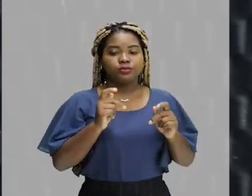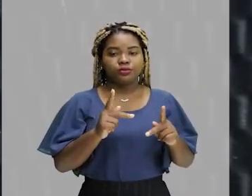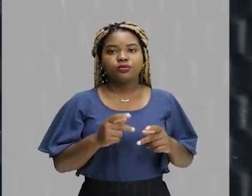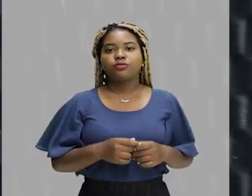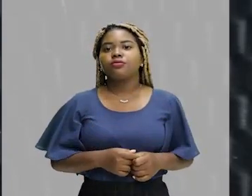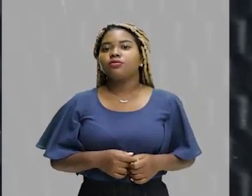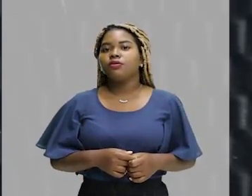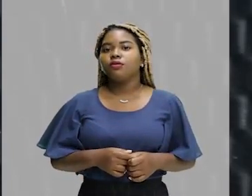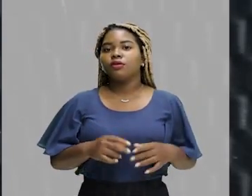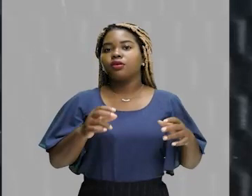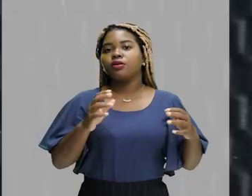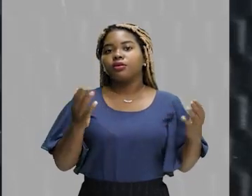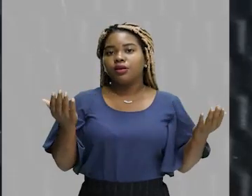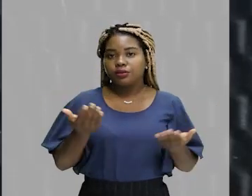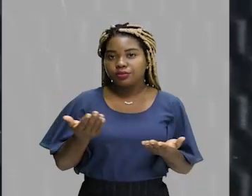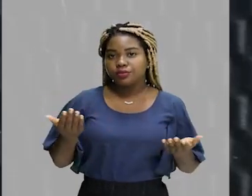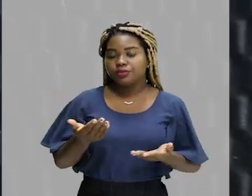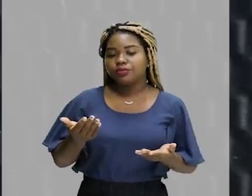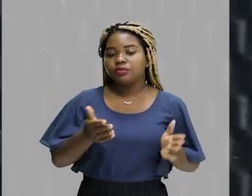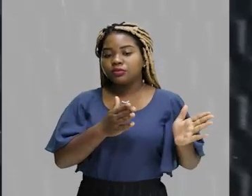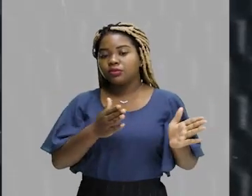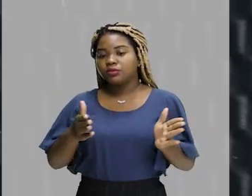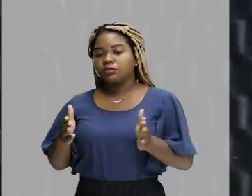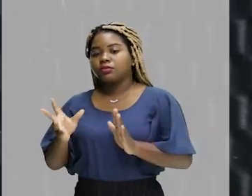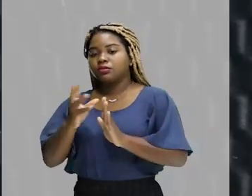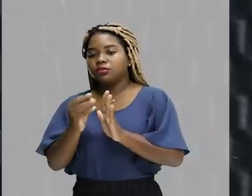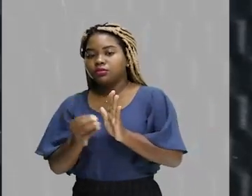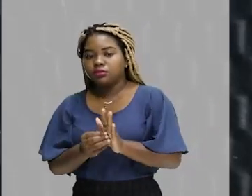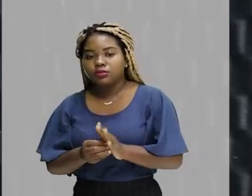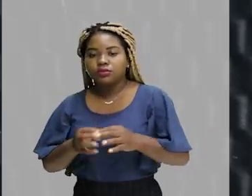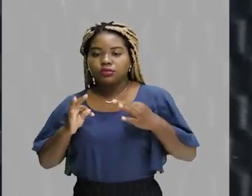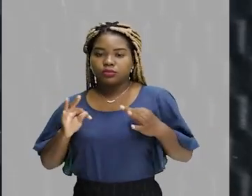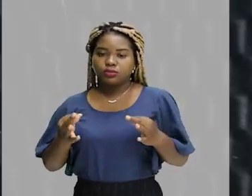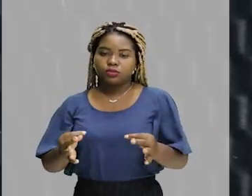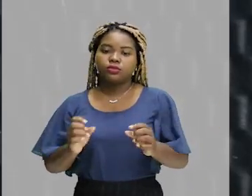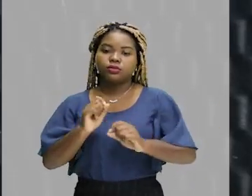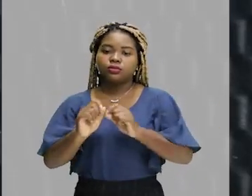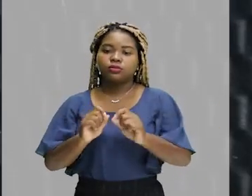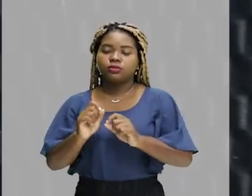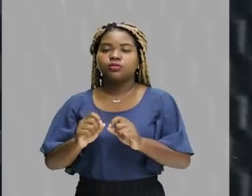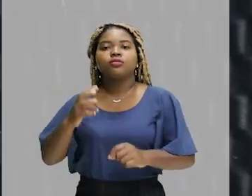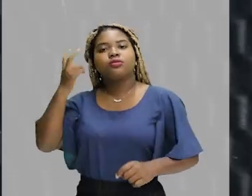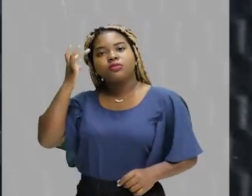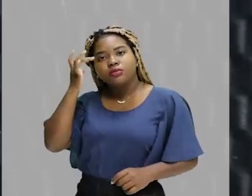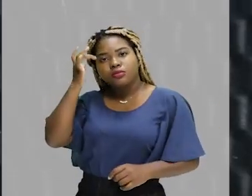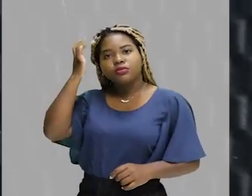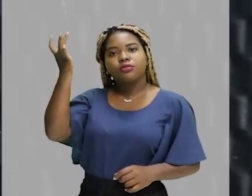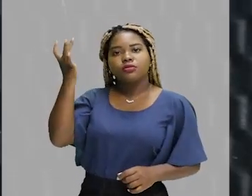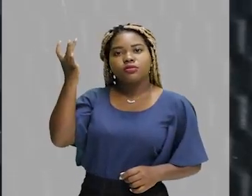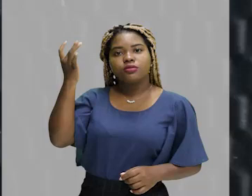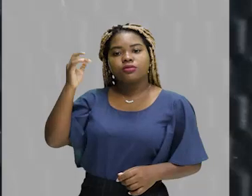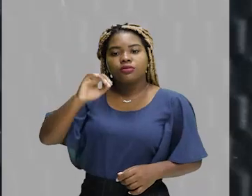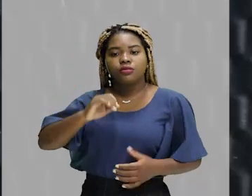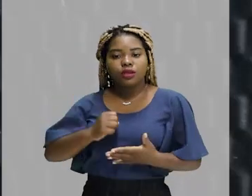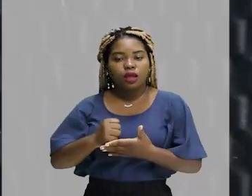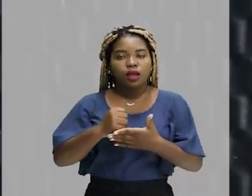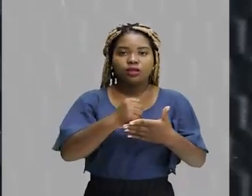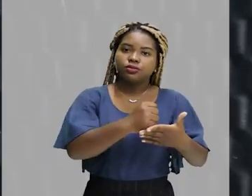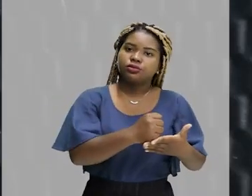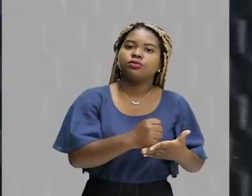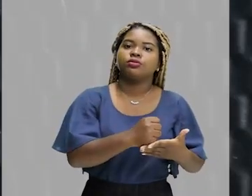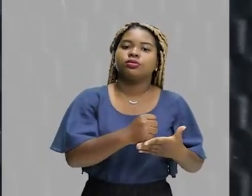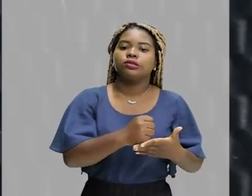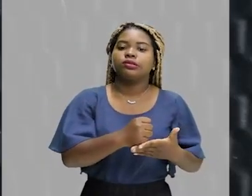neste processo, nós já tratamos a tecnologia como facilitadora. E, claro, entendendo a tecnologia, gente, de uma